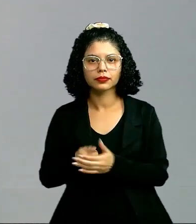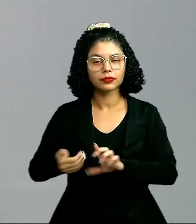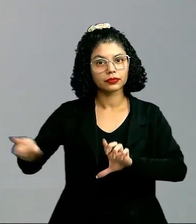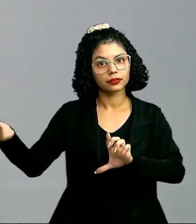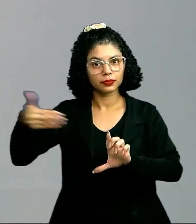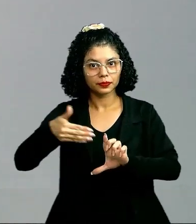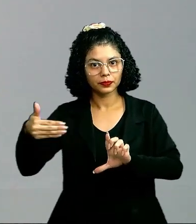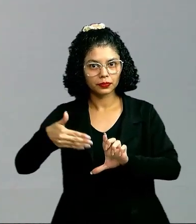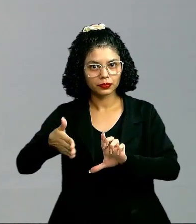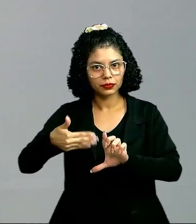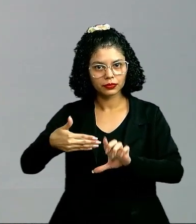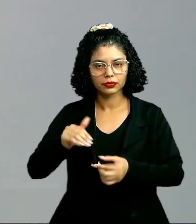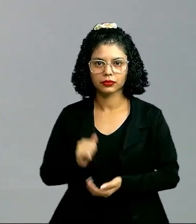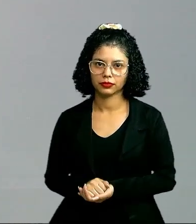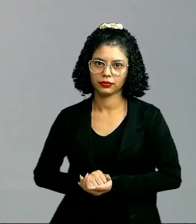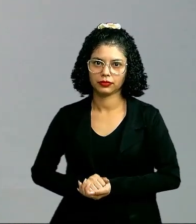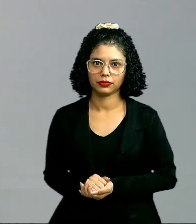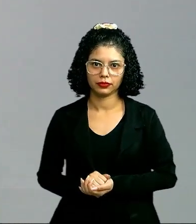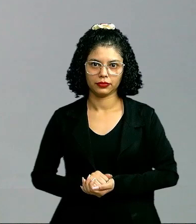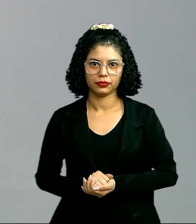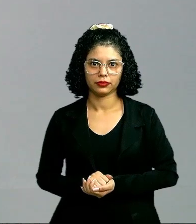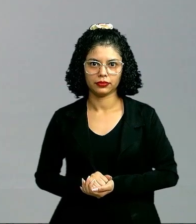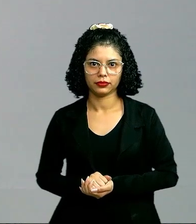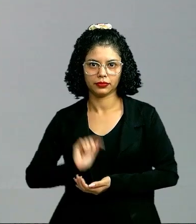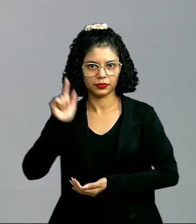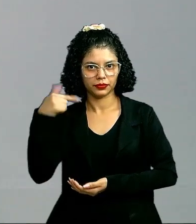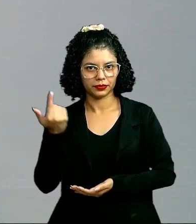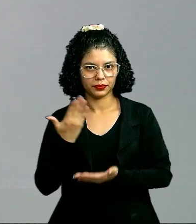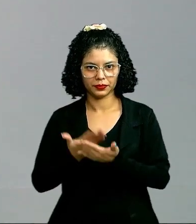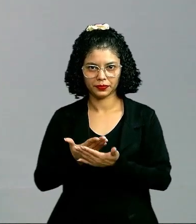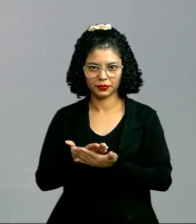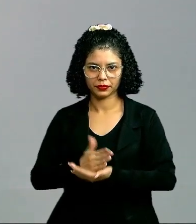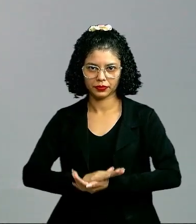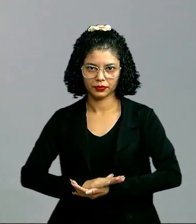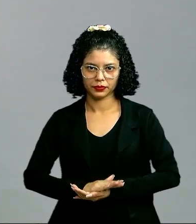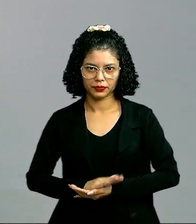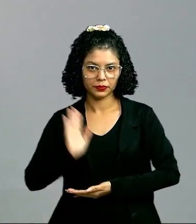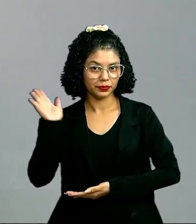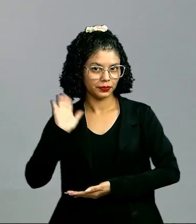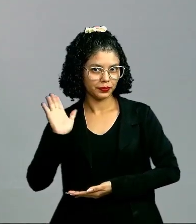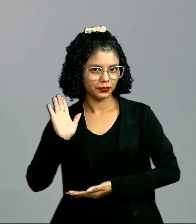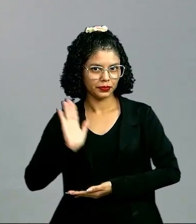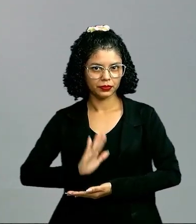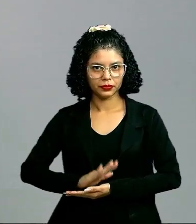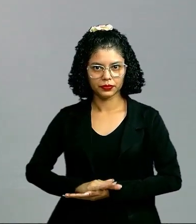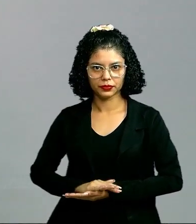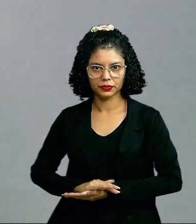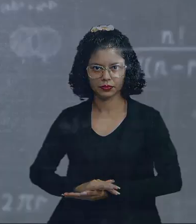acessem a nossa plataforma e até breve. Tchau!